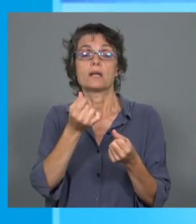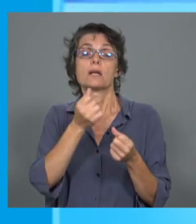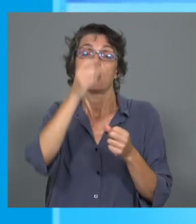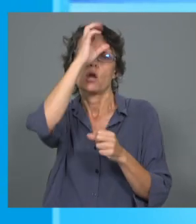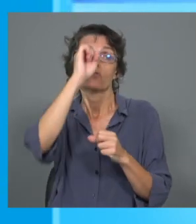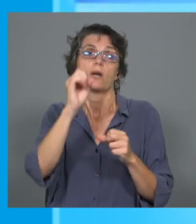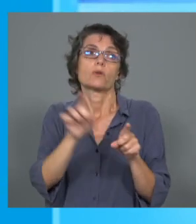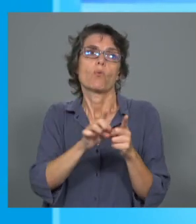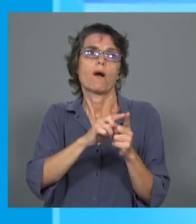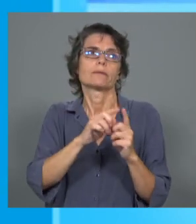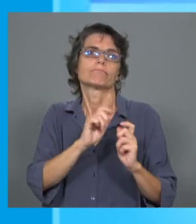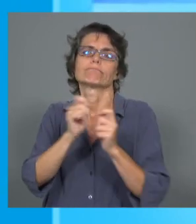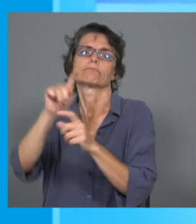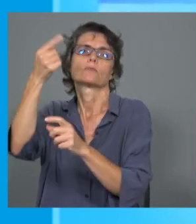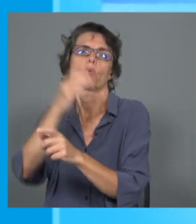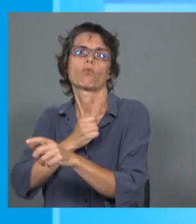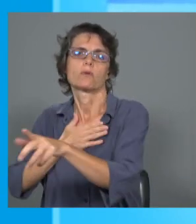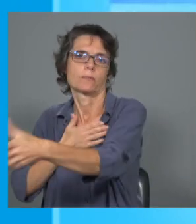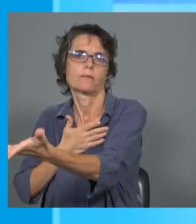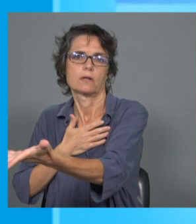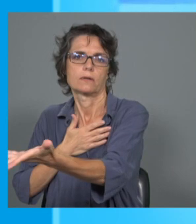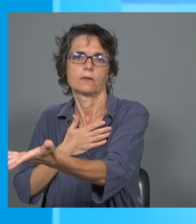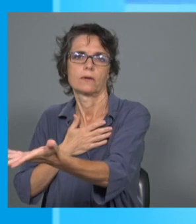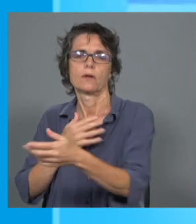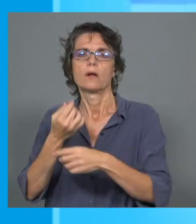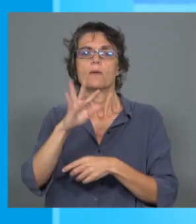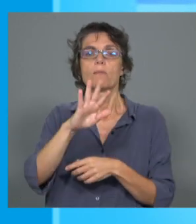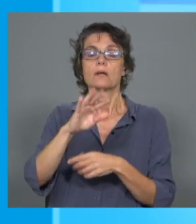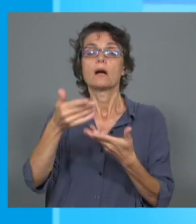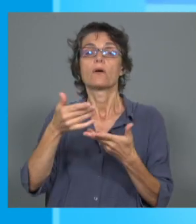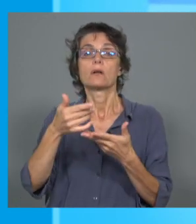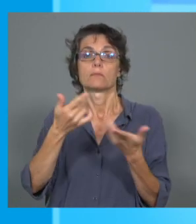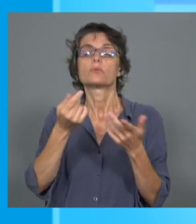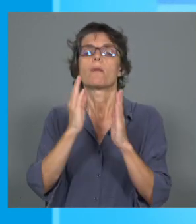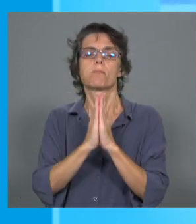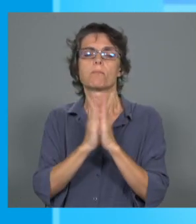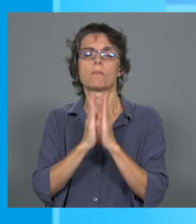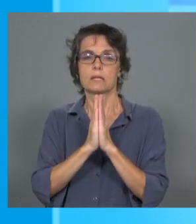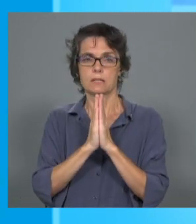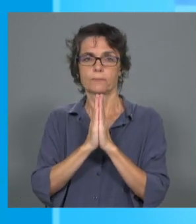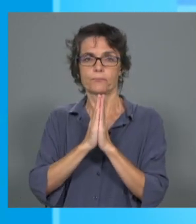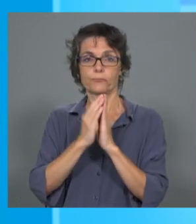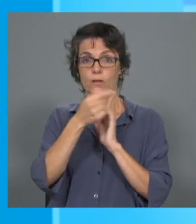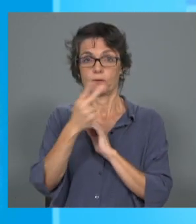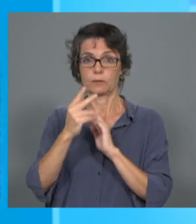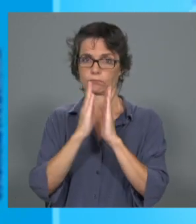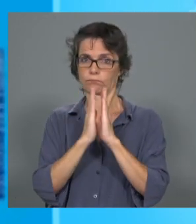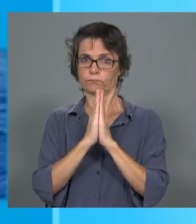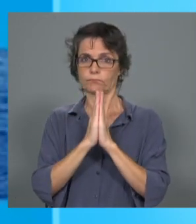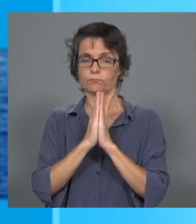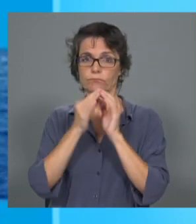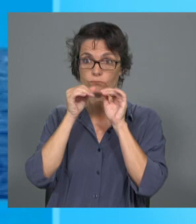serviço necessário que os outros não podem fazer. No caso da transmissão da missa, por exemplo, temos 2